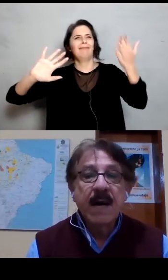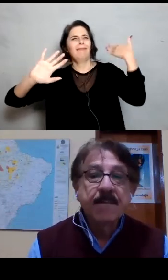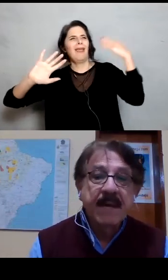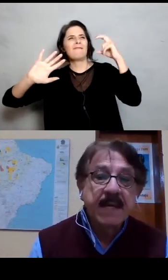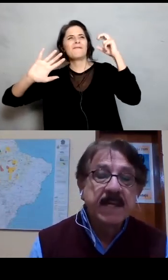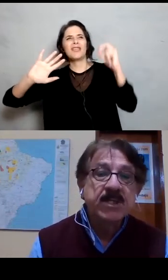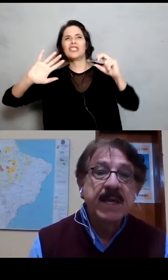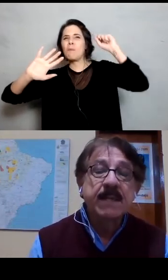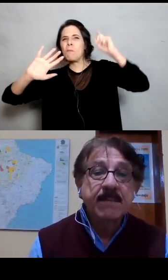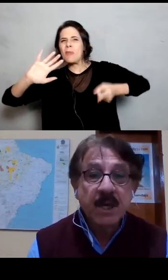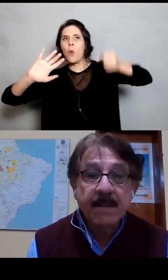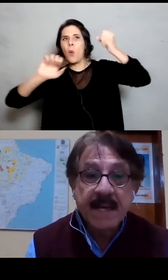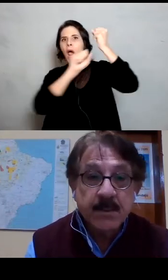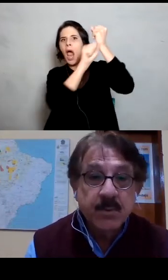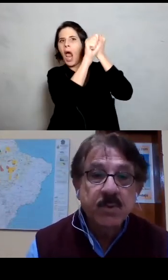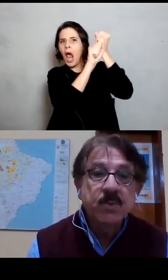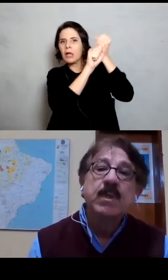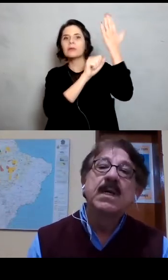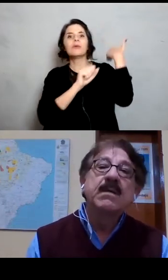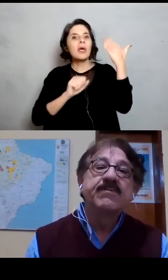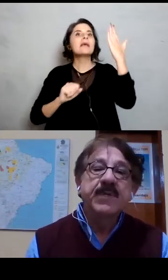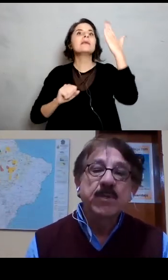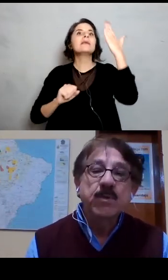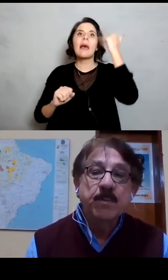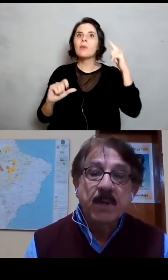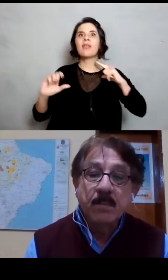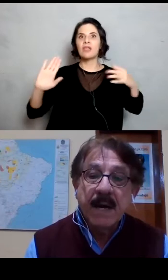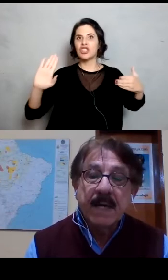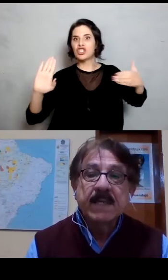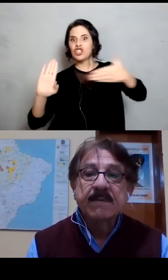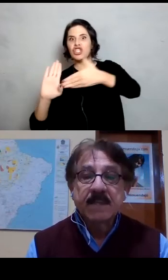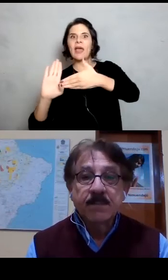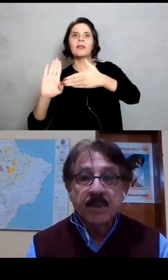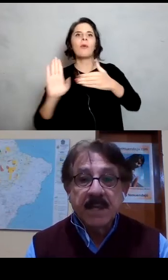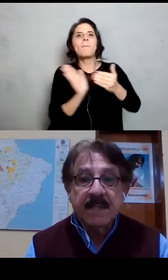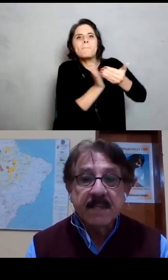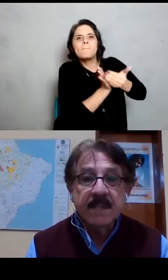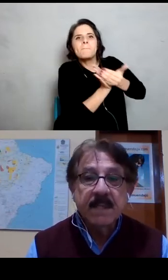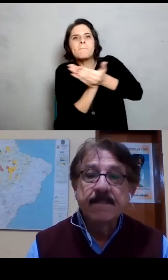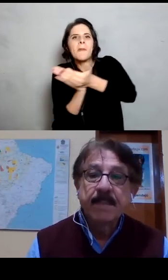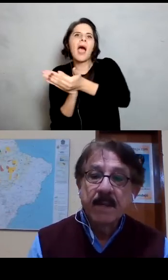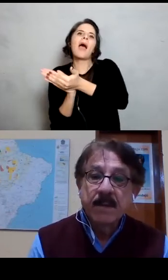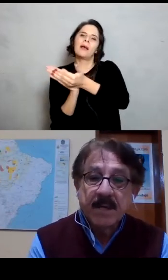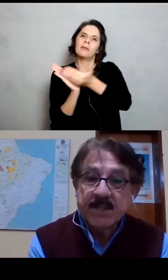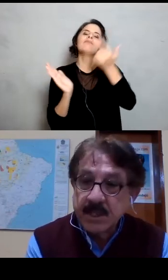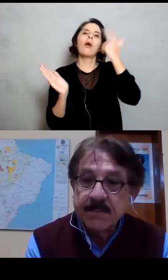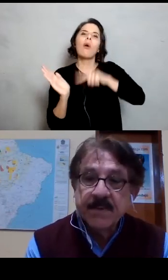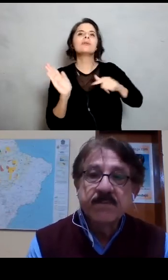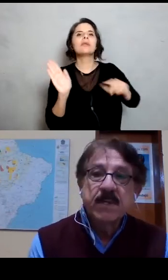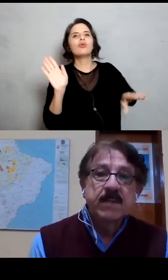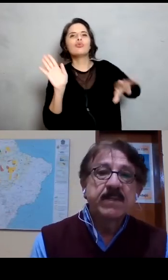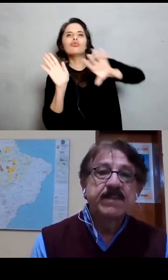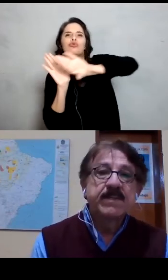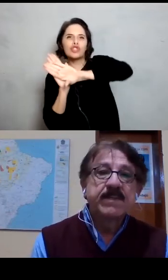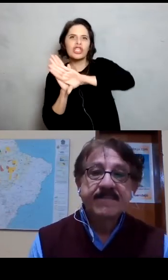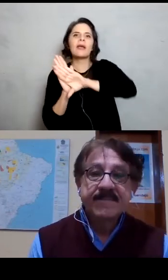chegaram à América, diretamente à América do Sul, vindo pelo mar através da Polinésia. Né? Adiante, por